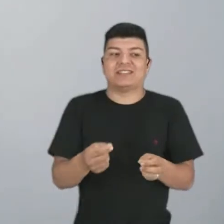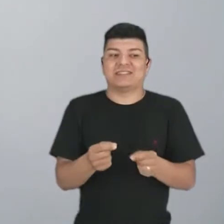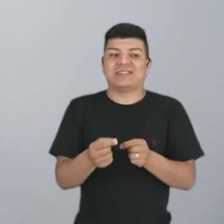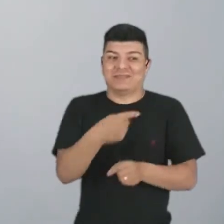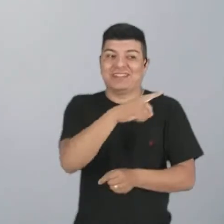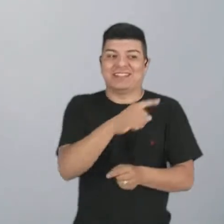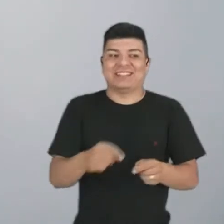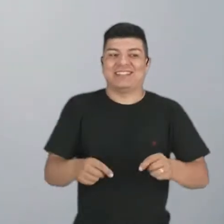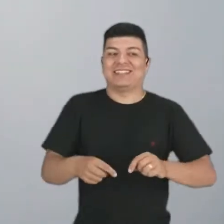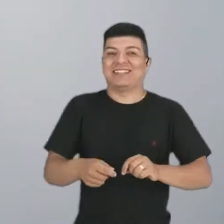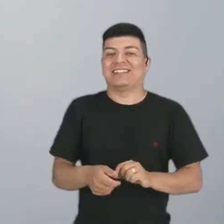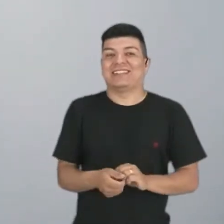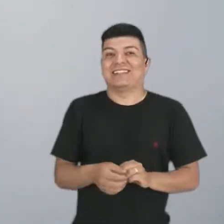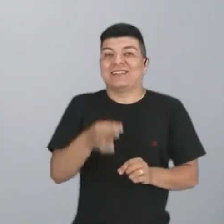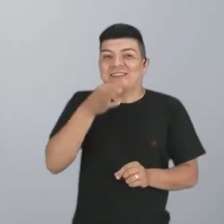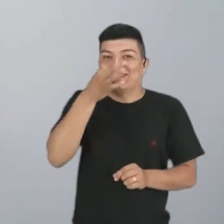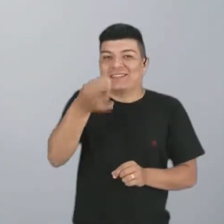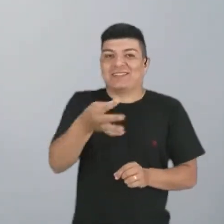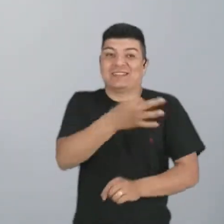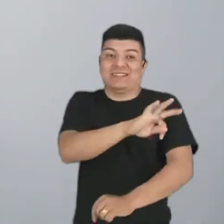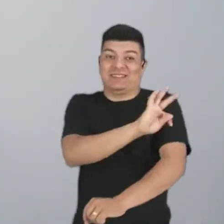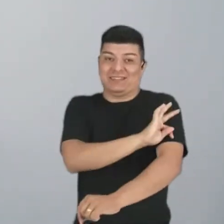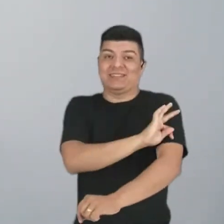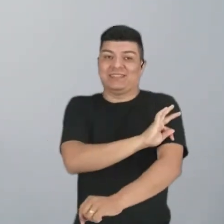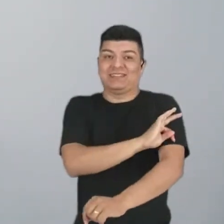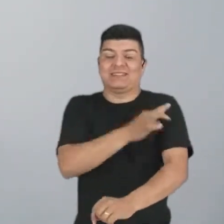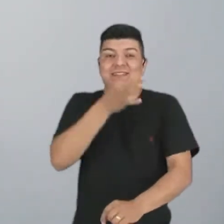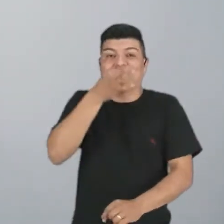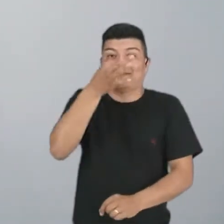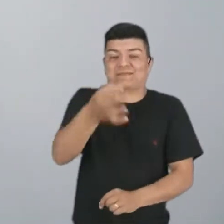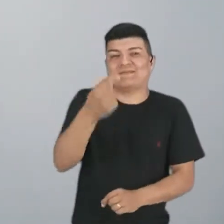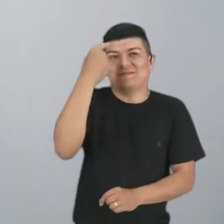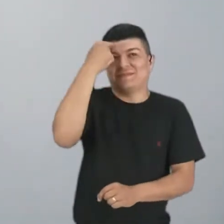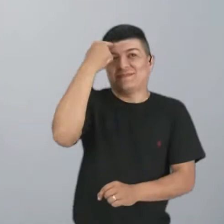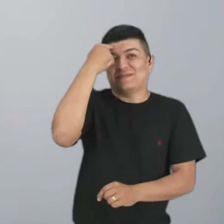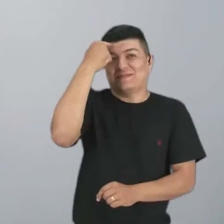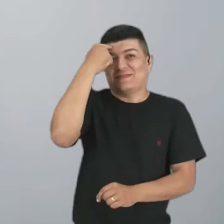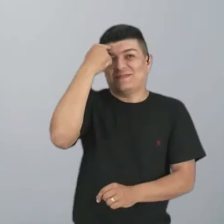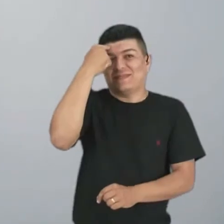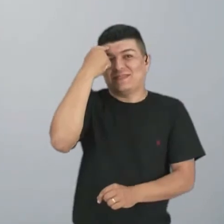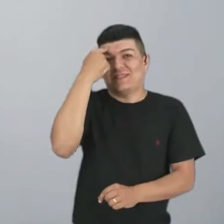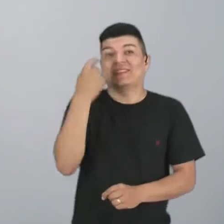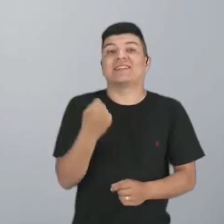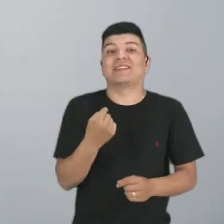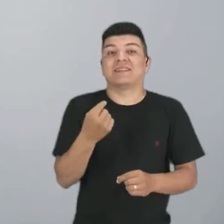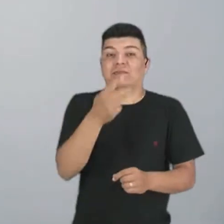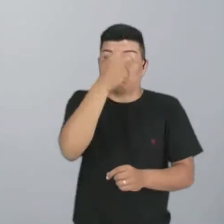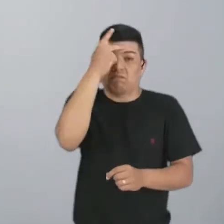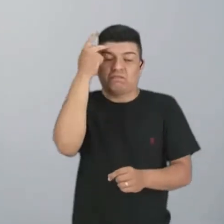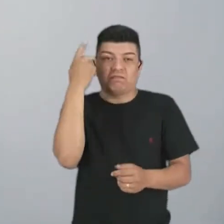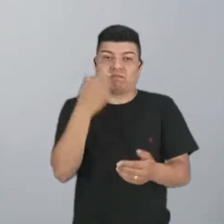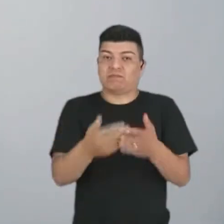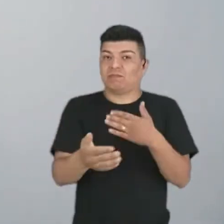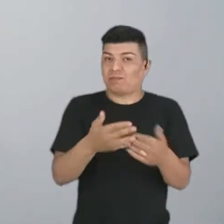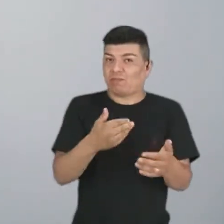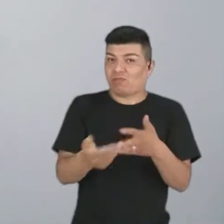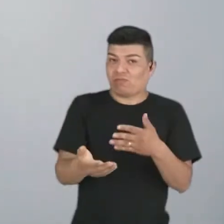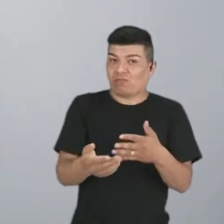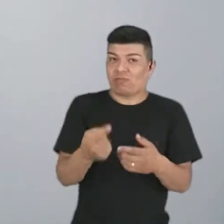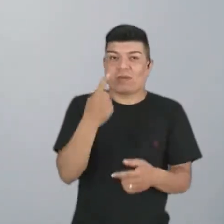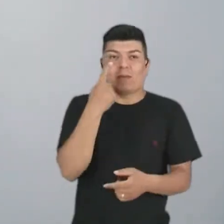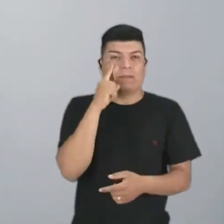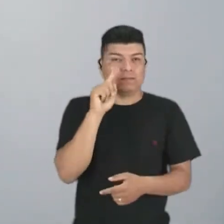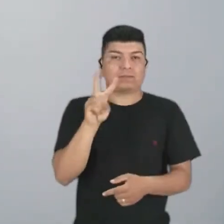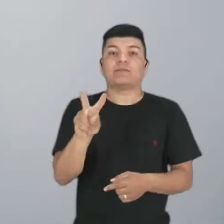Você sabe o que é tecnicamente uma opinião? Uma opinião é o que a gente pensa a respeito de algo ou de alguém. É o nosso ponto